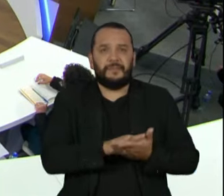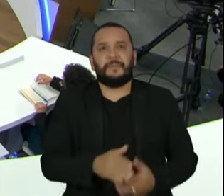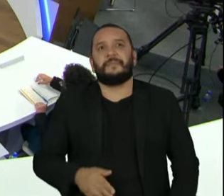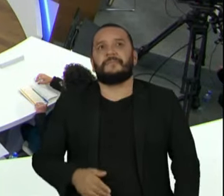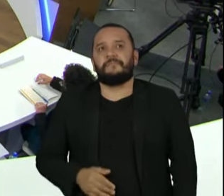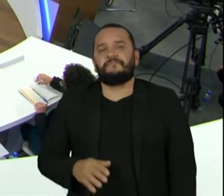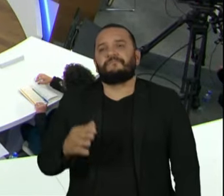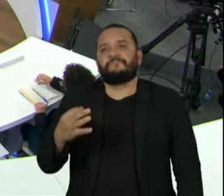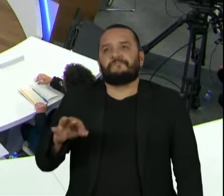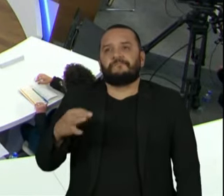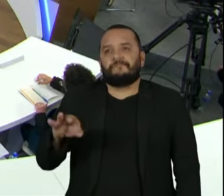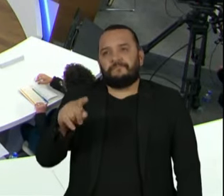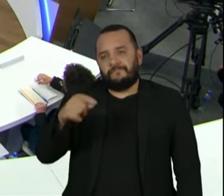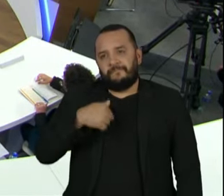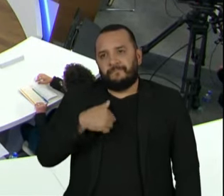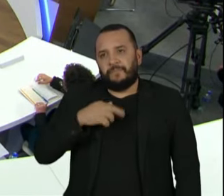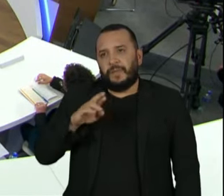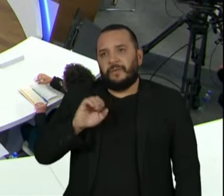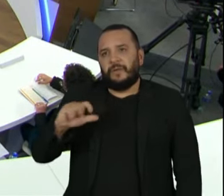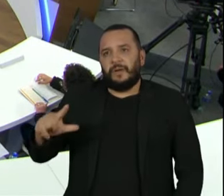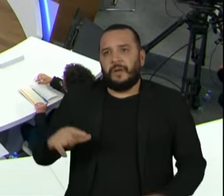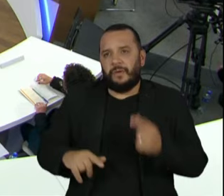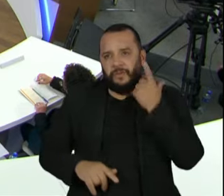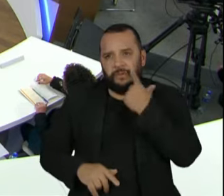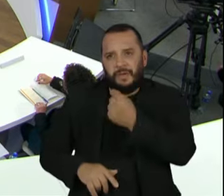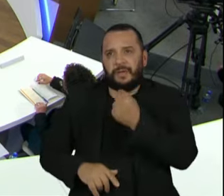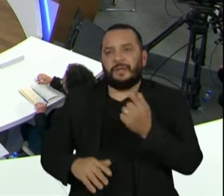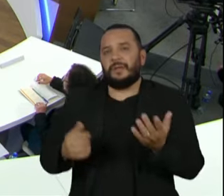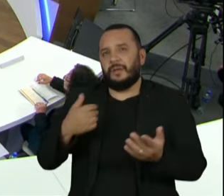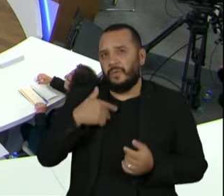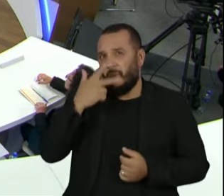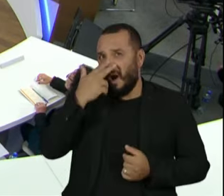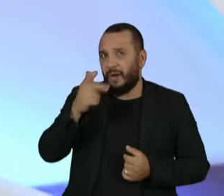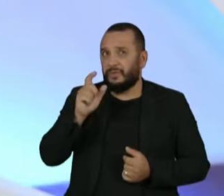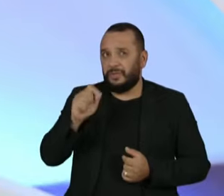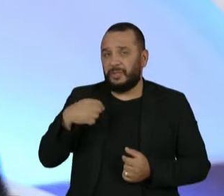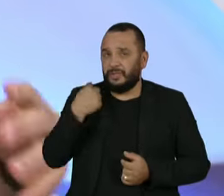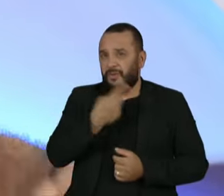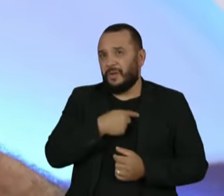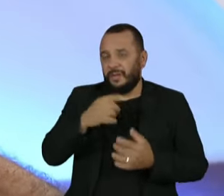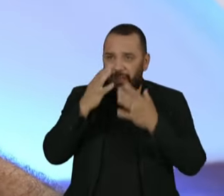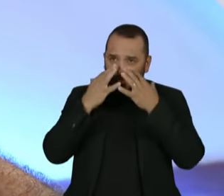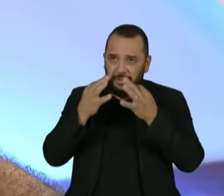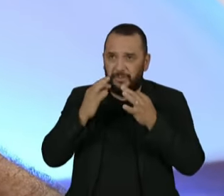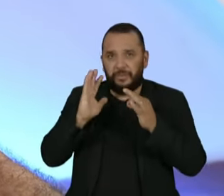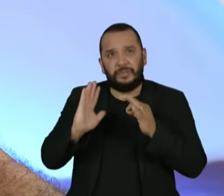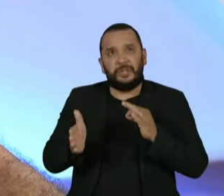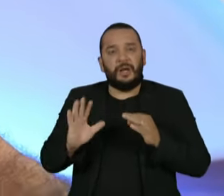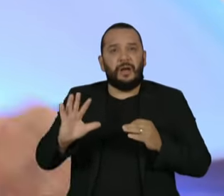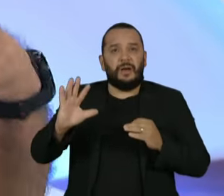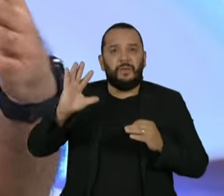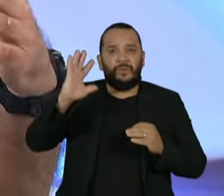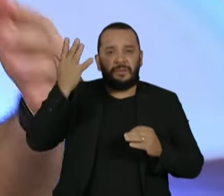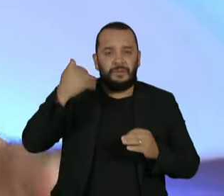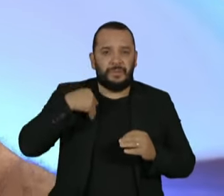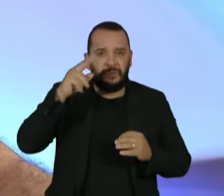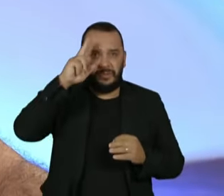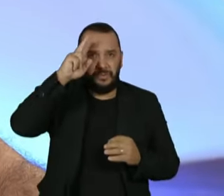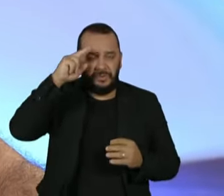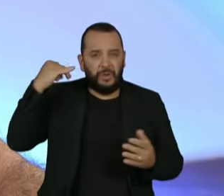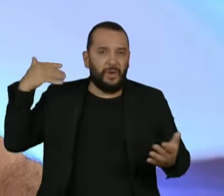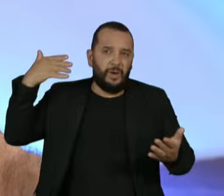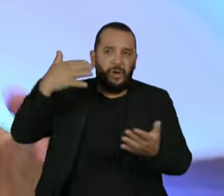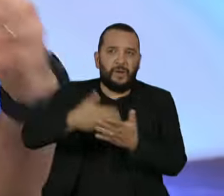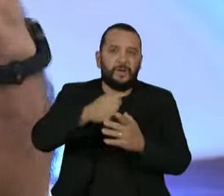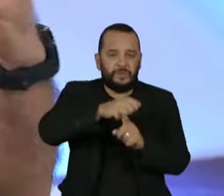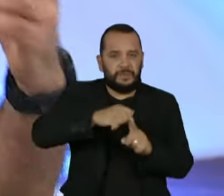Rafael e Vera que uma das coisas que a gente precisa se ligar aí aqui isso já aconteceu na história da humanidade milhares de vezes